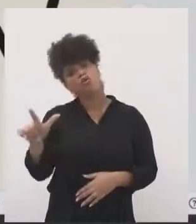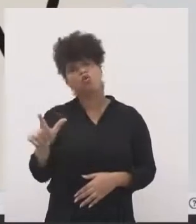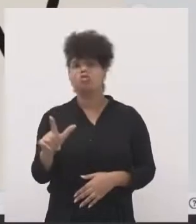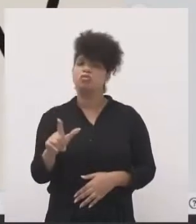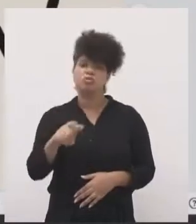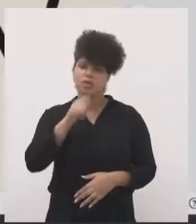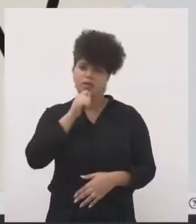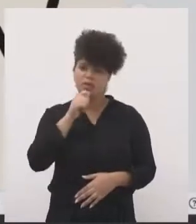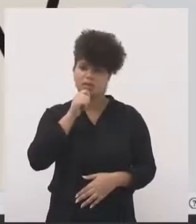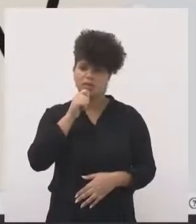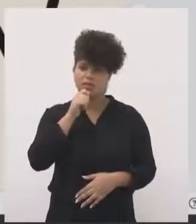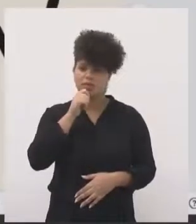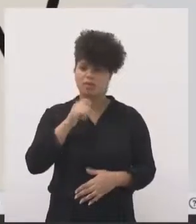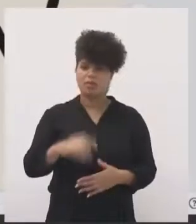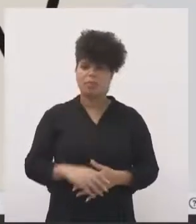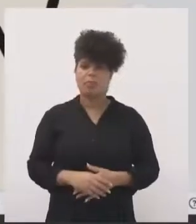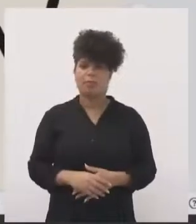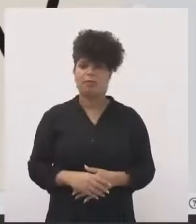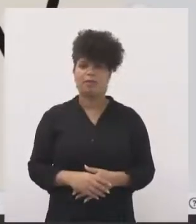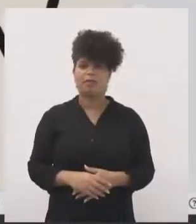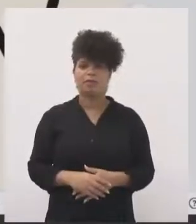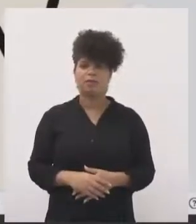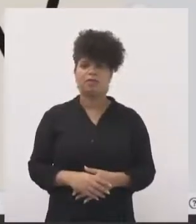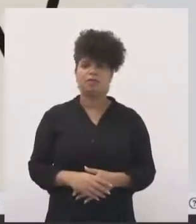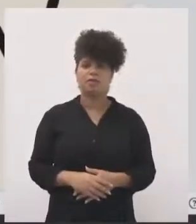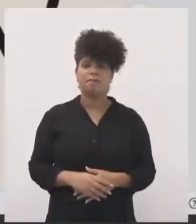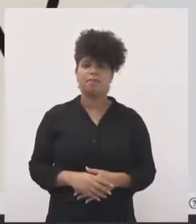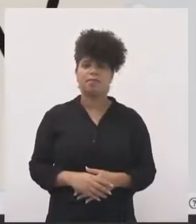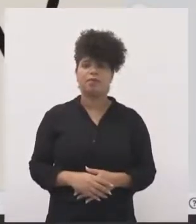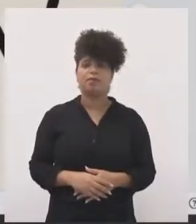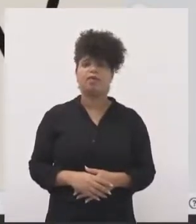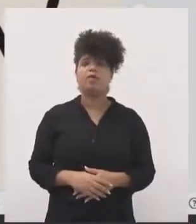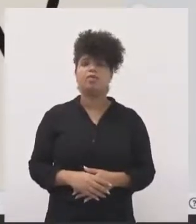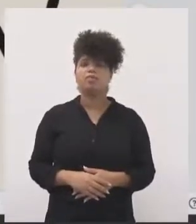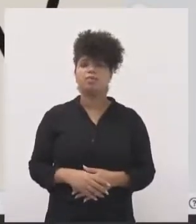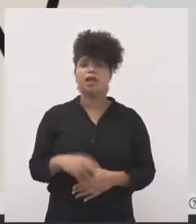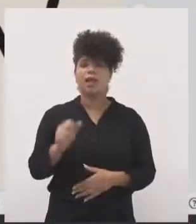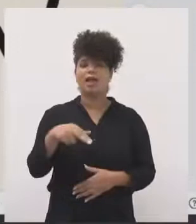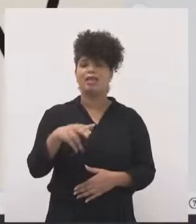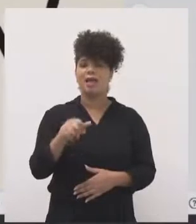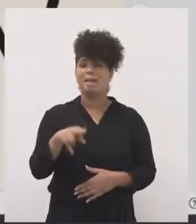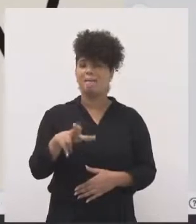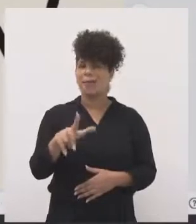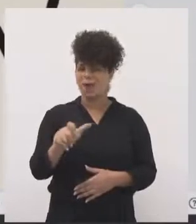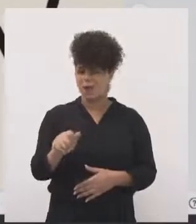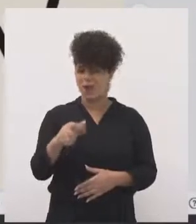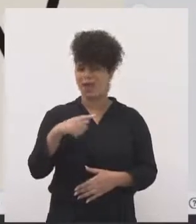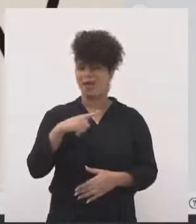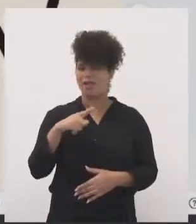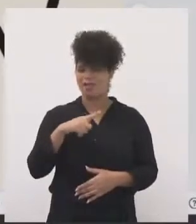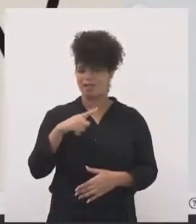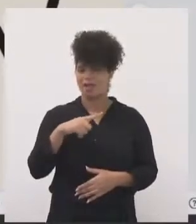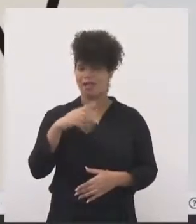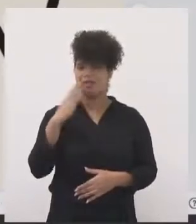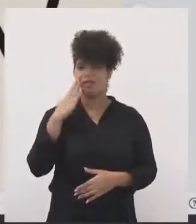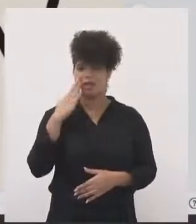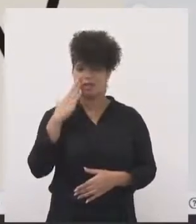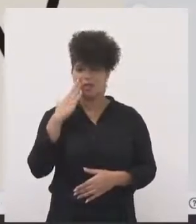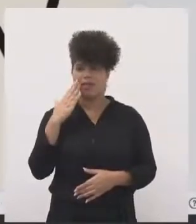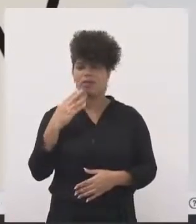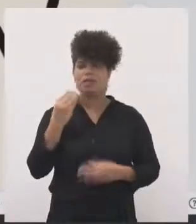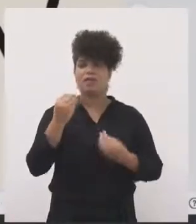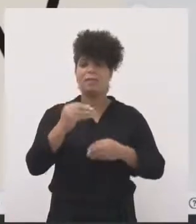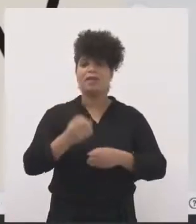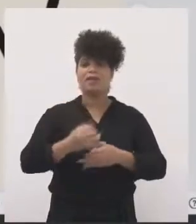em breve eles estarão no Canva. A Ana Paula Grotto, que é a nossa consultora aqui, né? Ela colocou aqui no